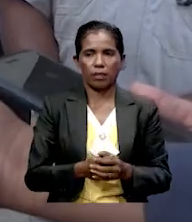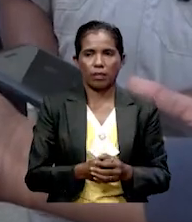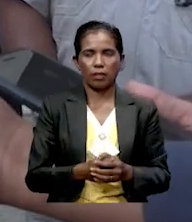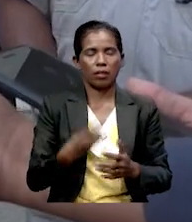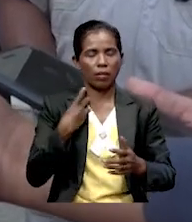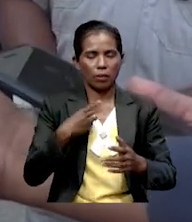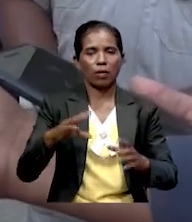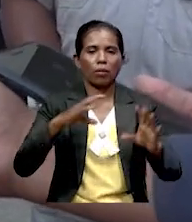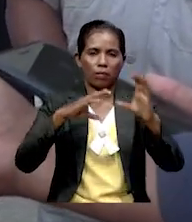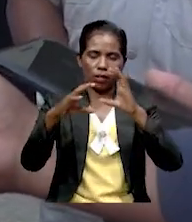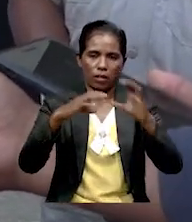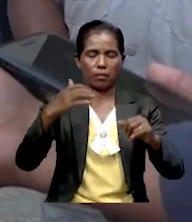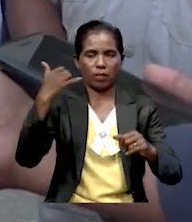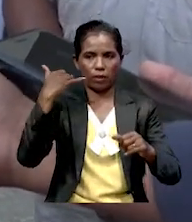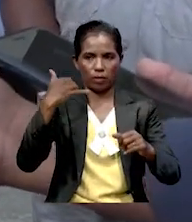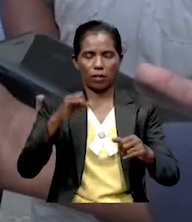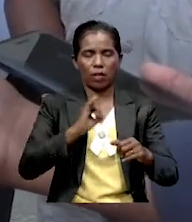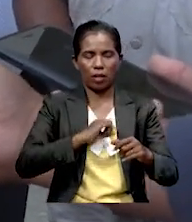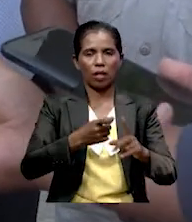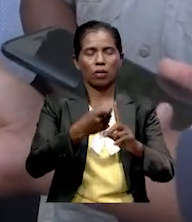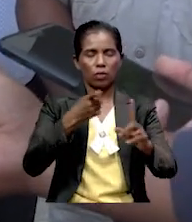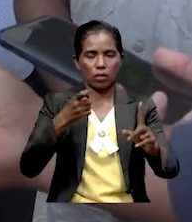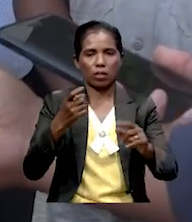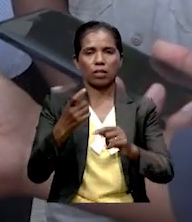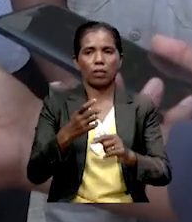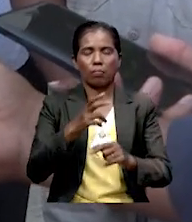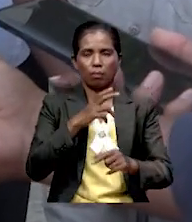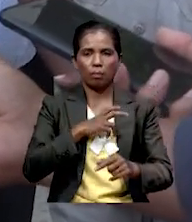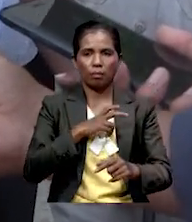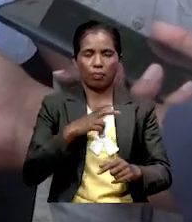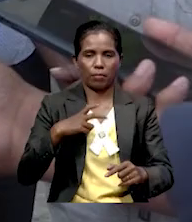contato ao Fila Rússia e Roma.